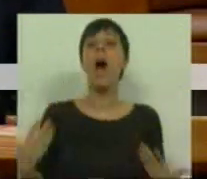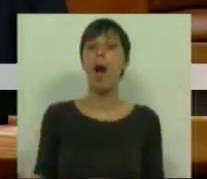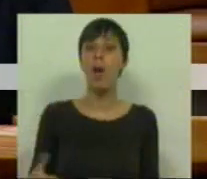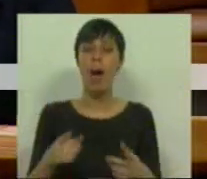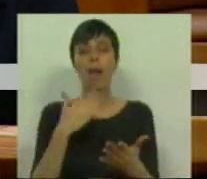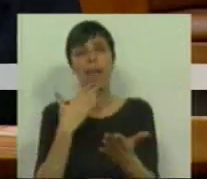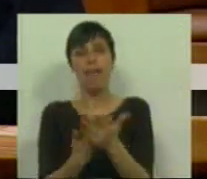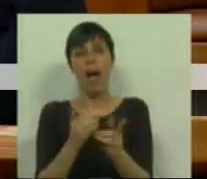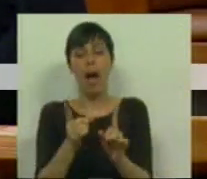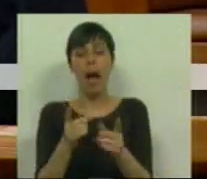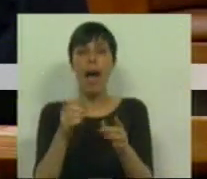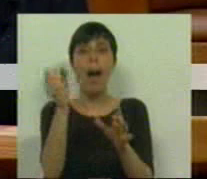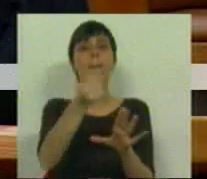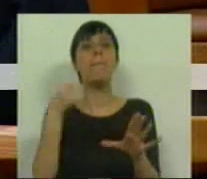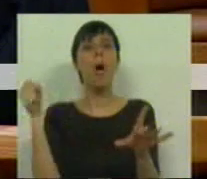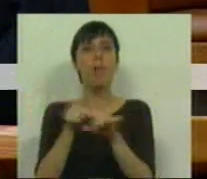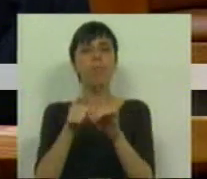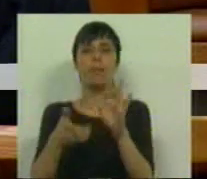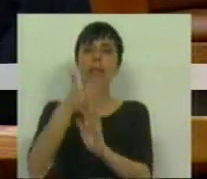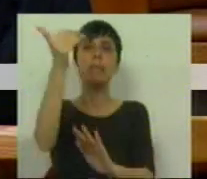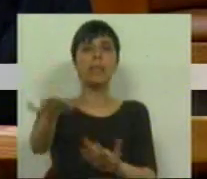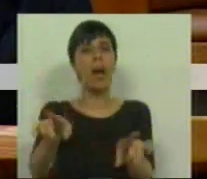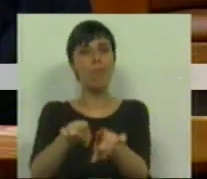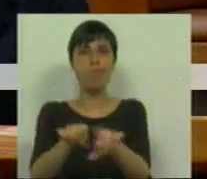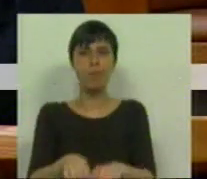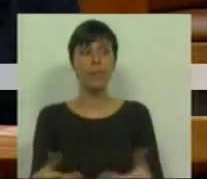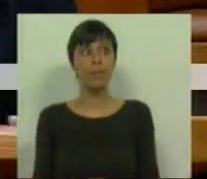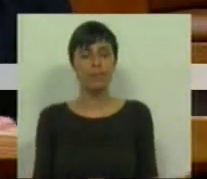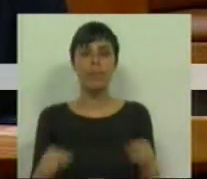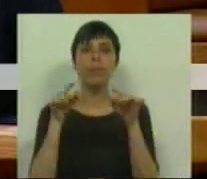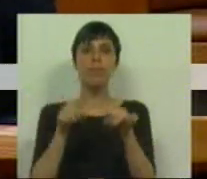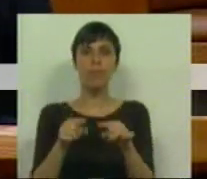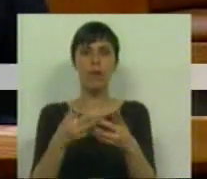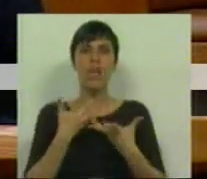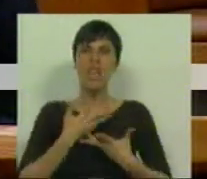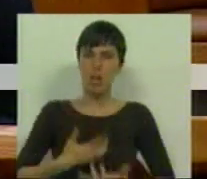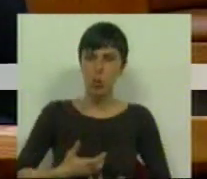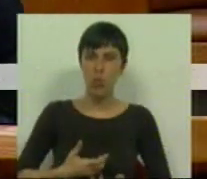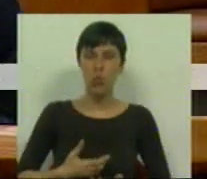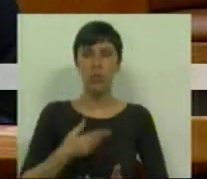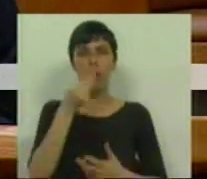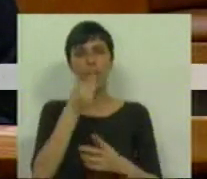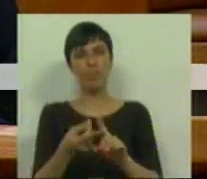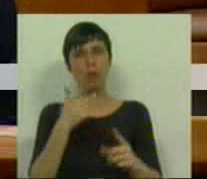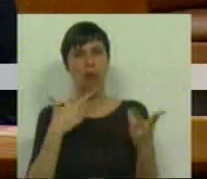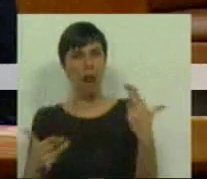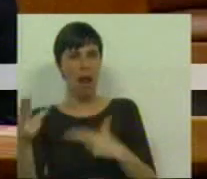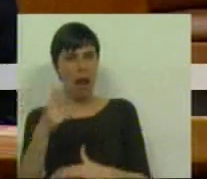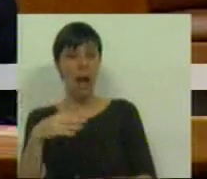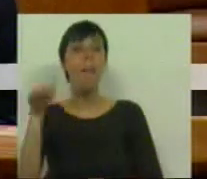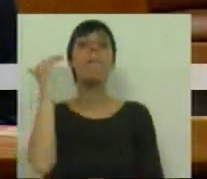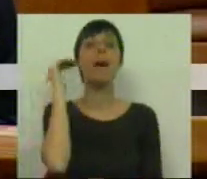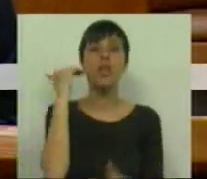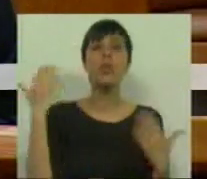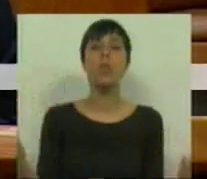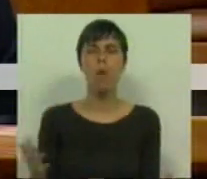abre a porta de saída. Para juntar o insulto à injúria, Passos